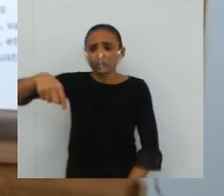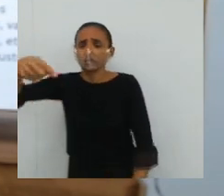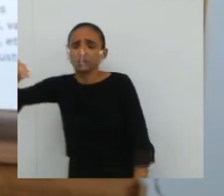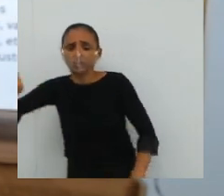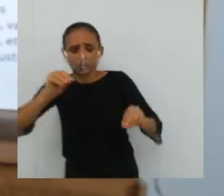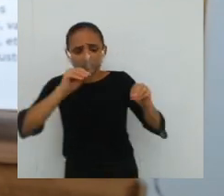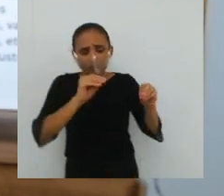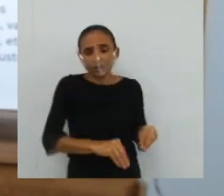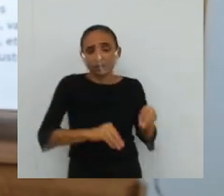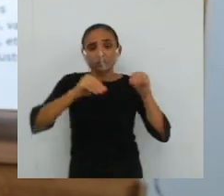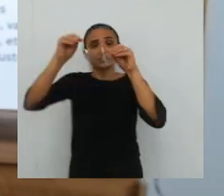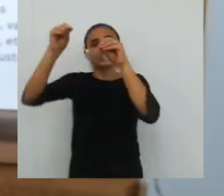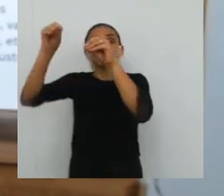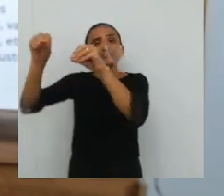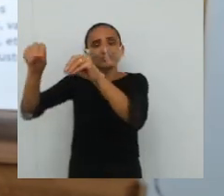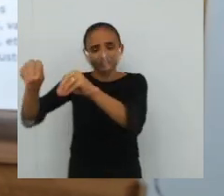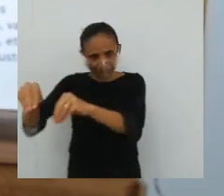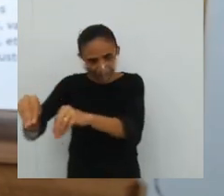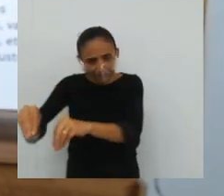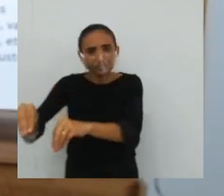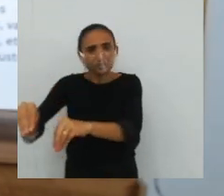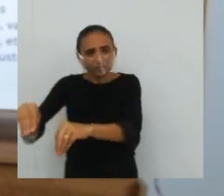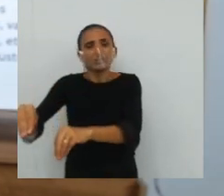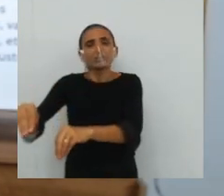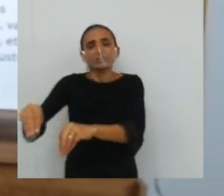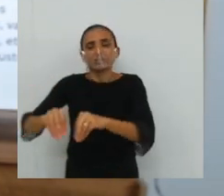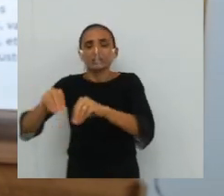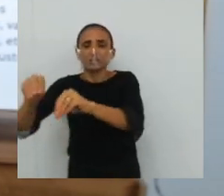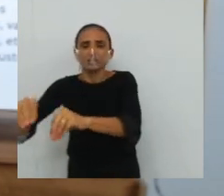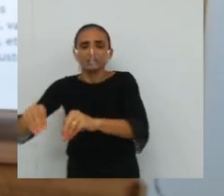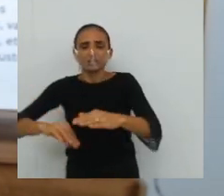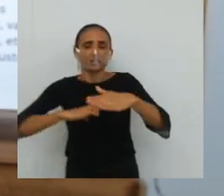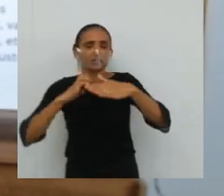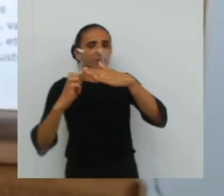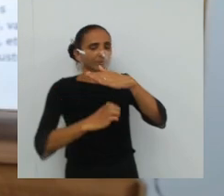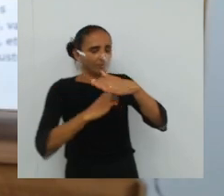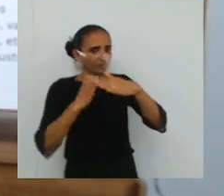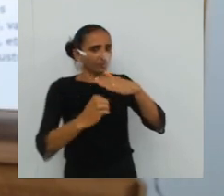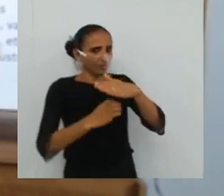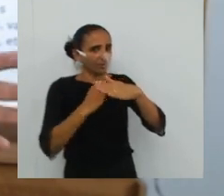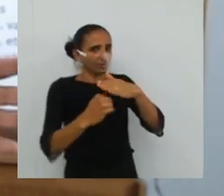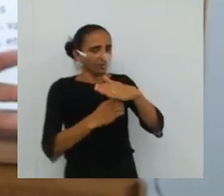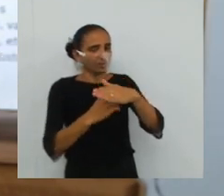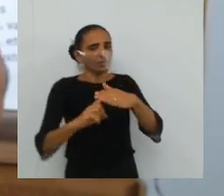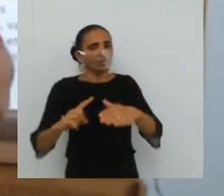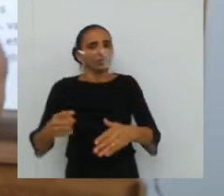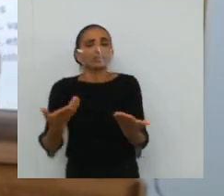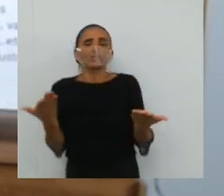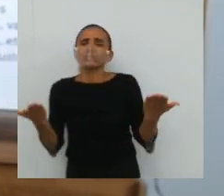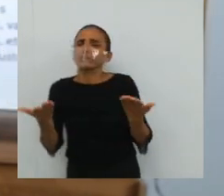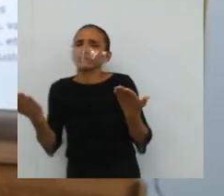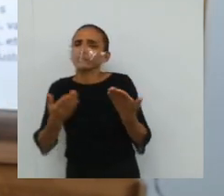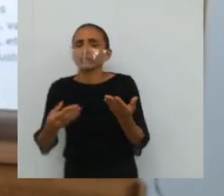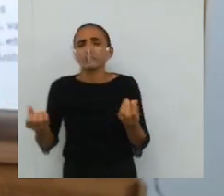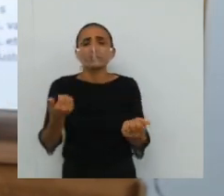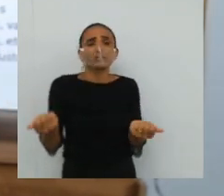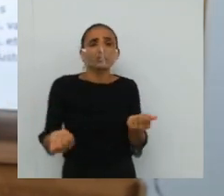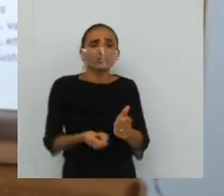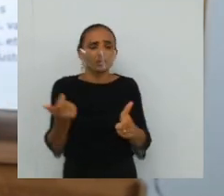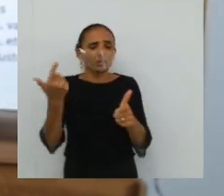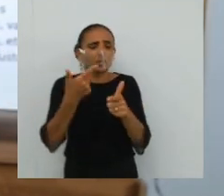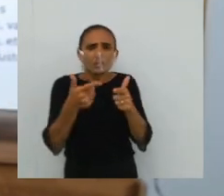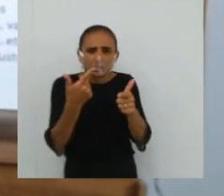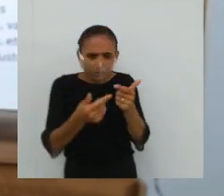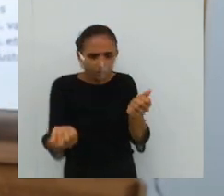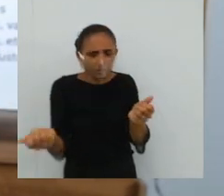às exportações, tá? Também às importações. Tá? Nós estamos tendo hoje no Brasil esse problema do arroz, porque